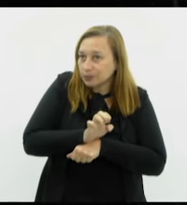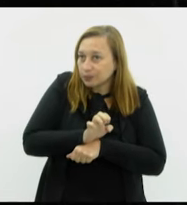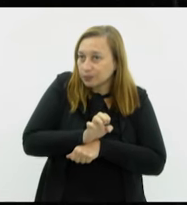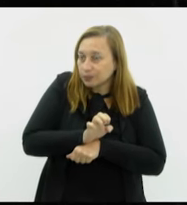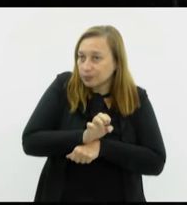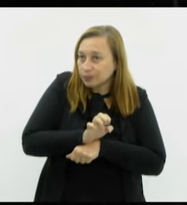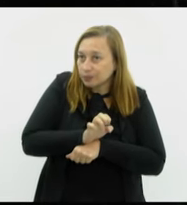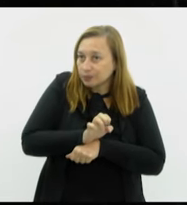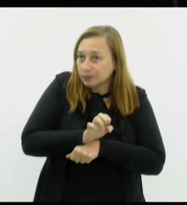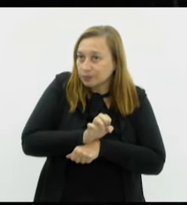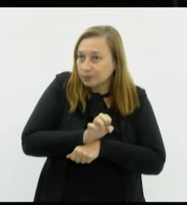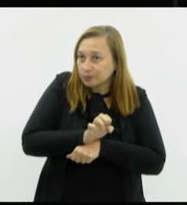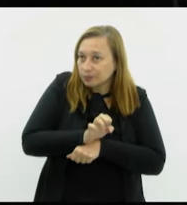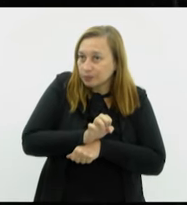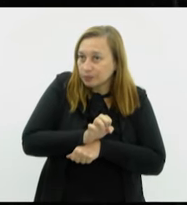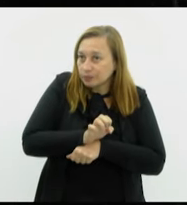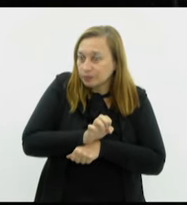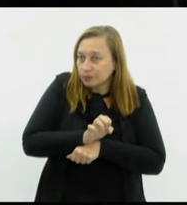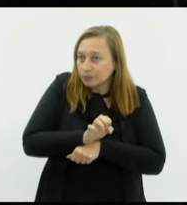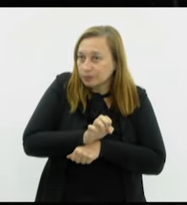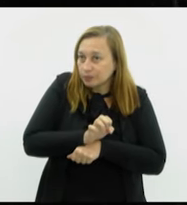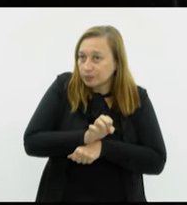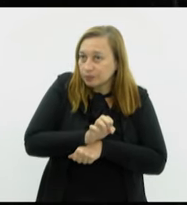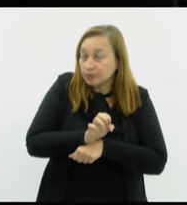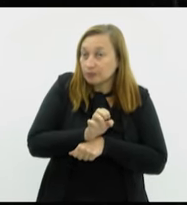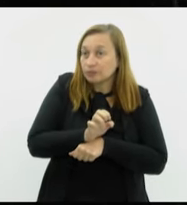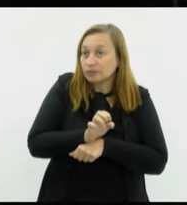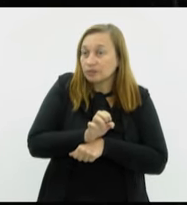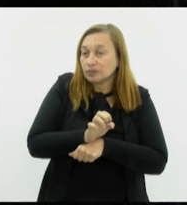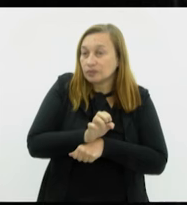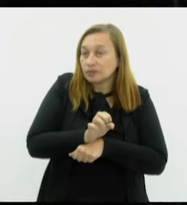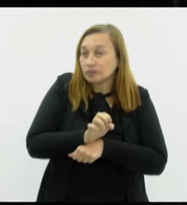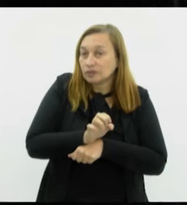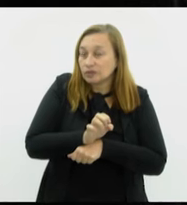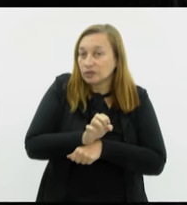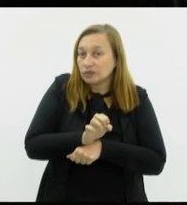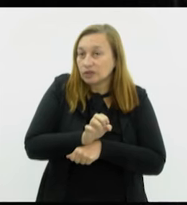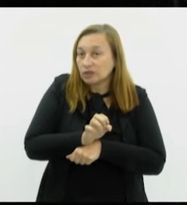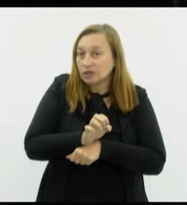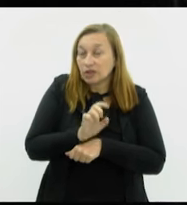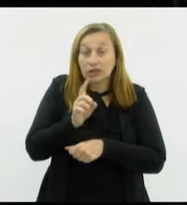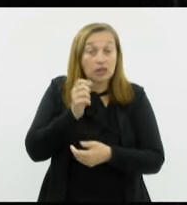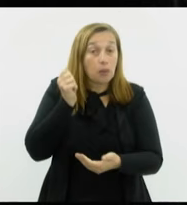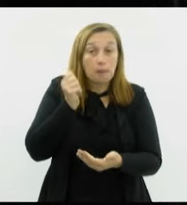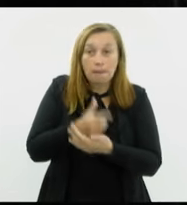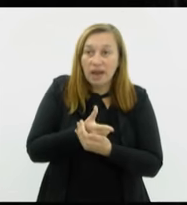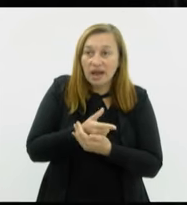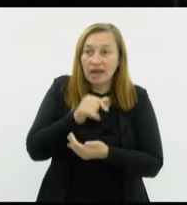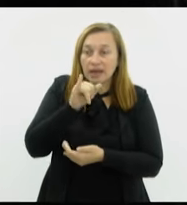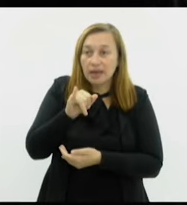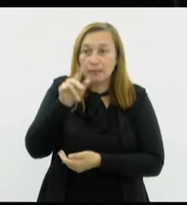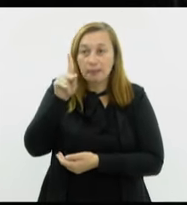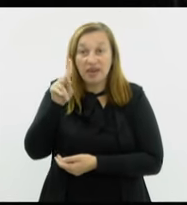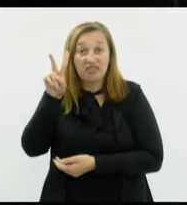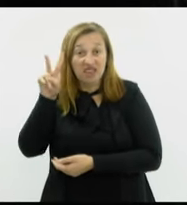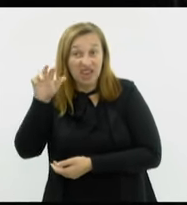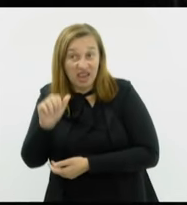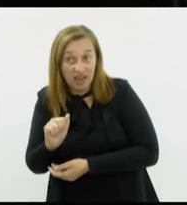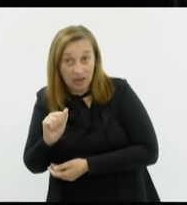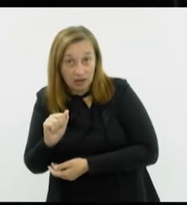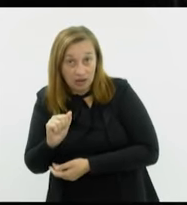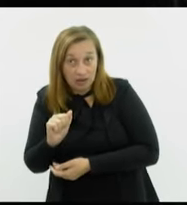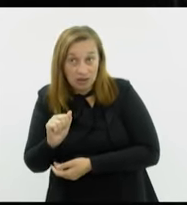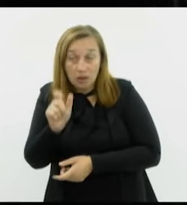maior inadimplência de IPVA. Inadimplência quer dizer